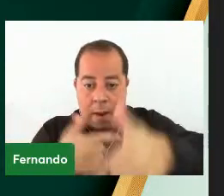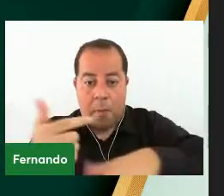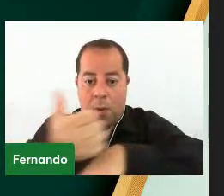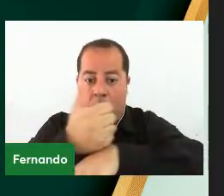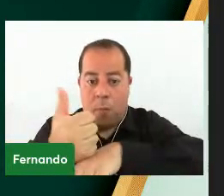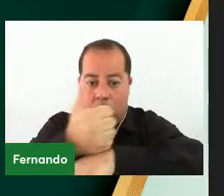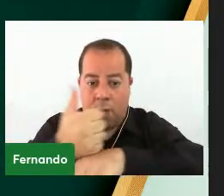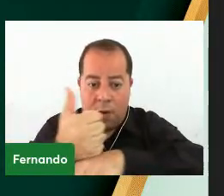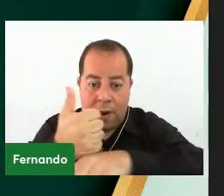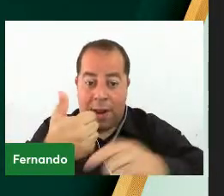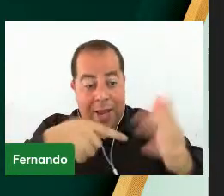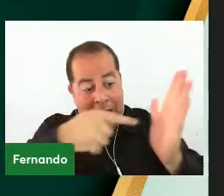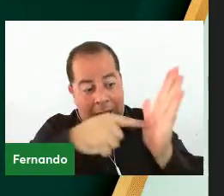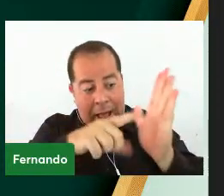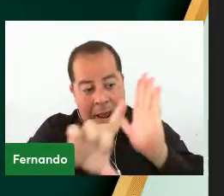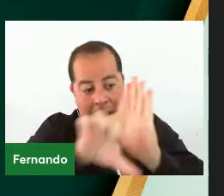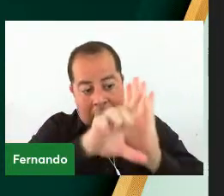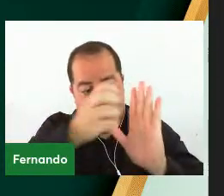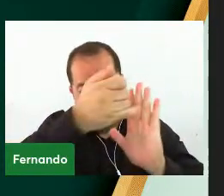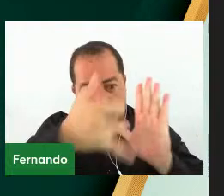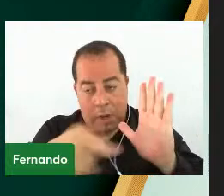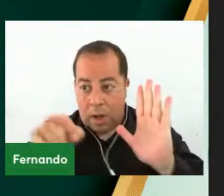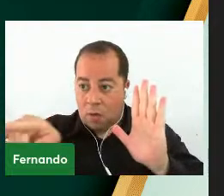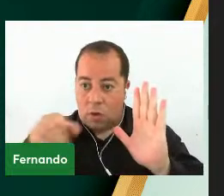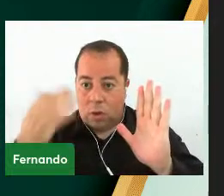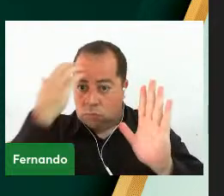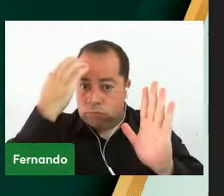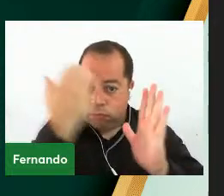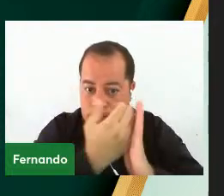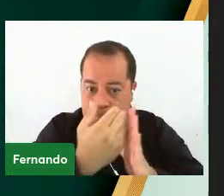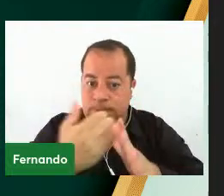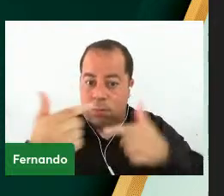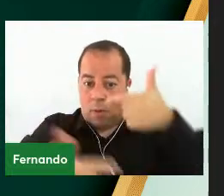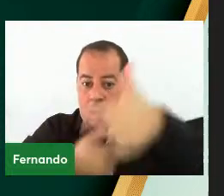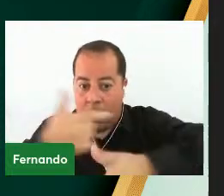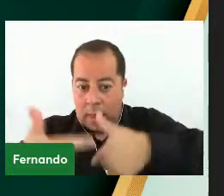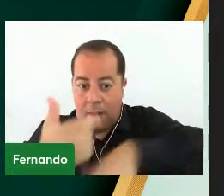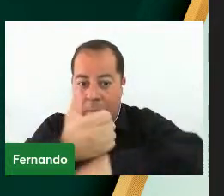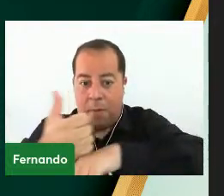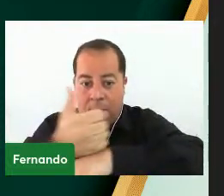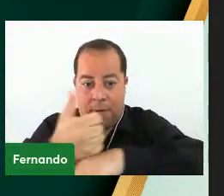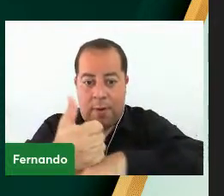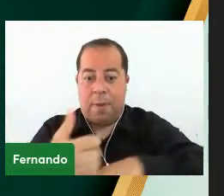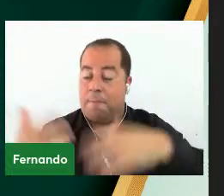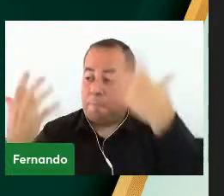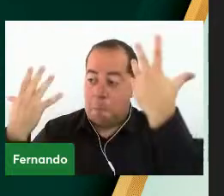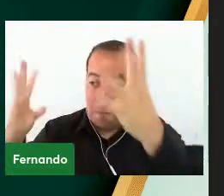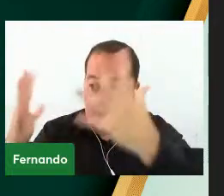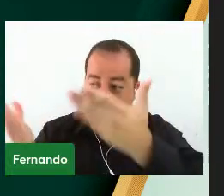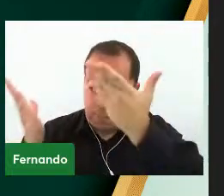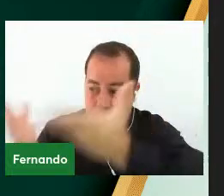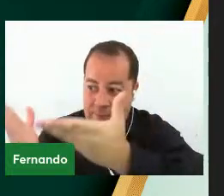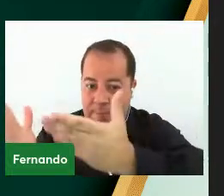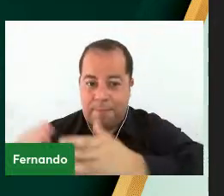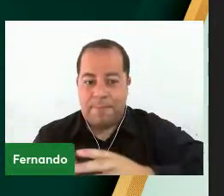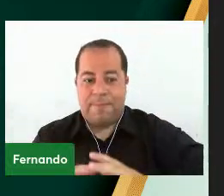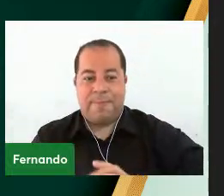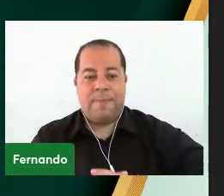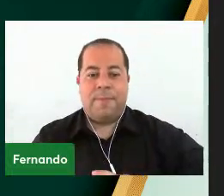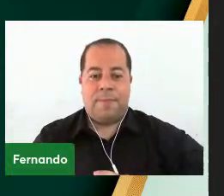e prerrogativas previstas em lei e para o exercício de sua profissão. Parabéns.